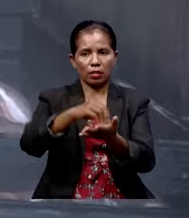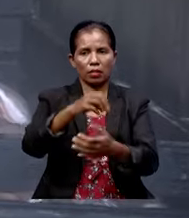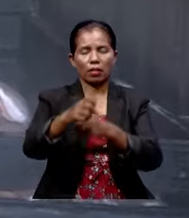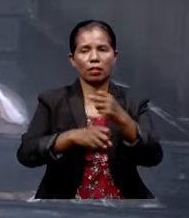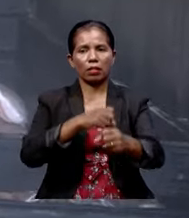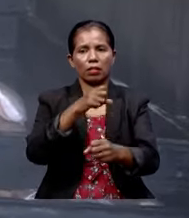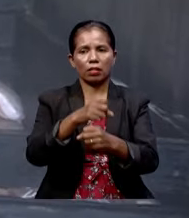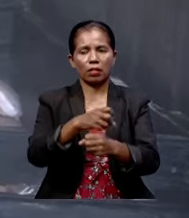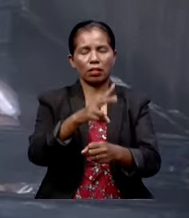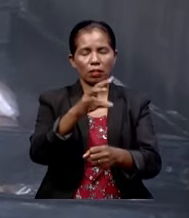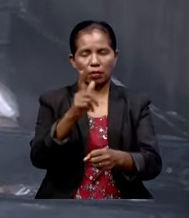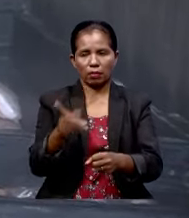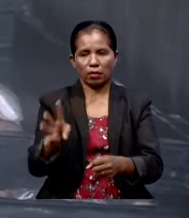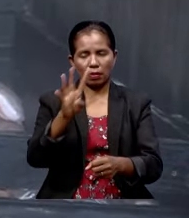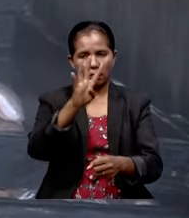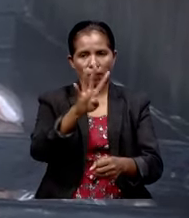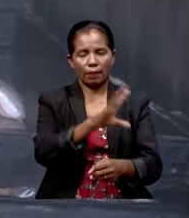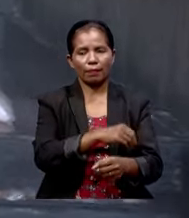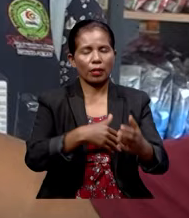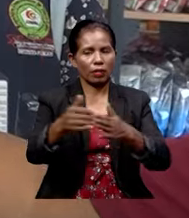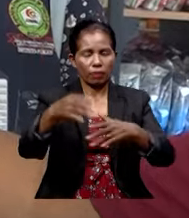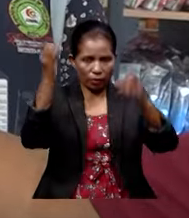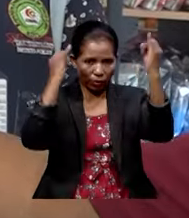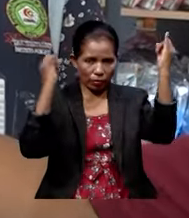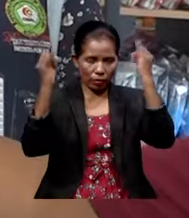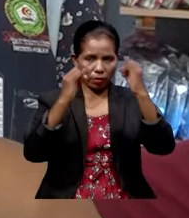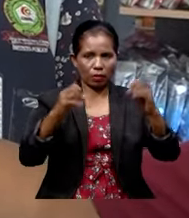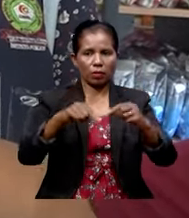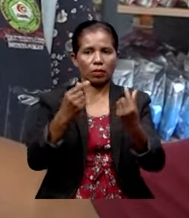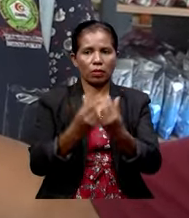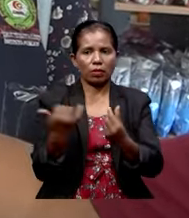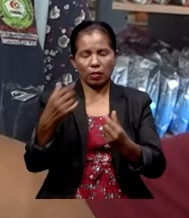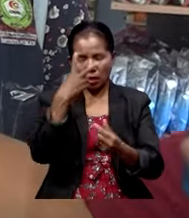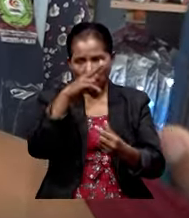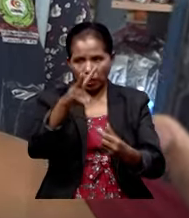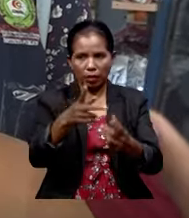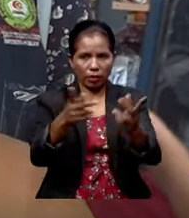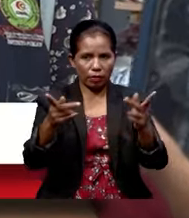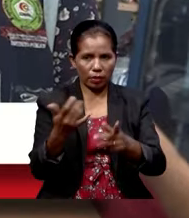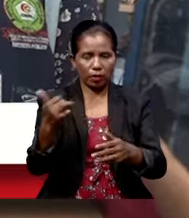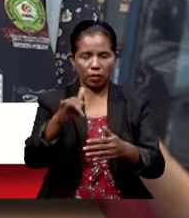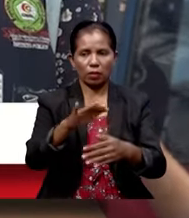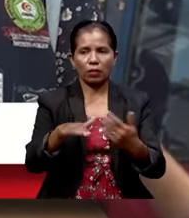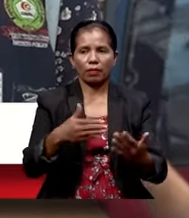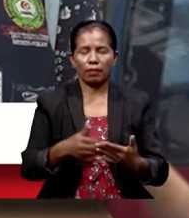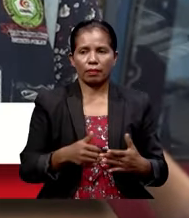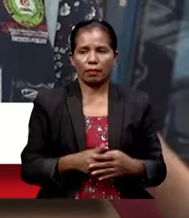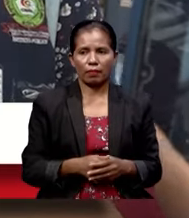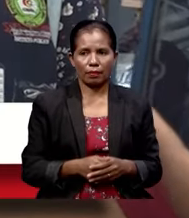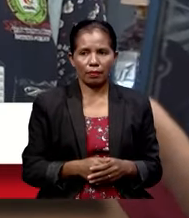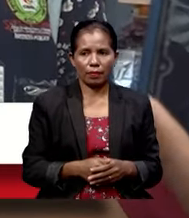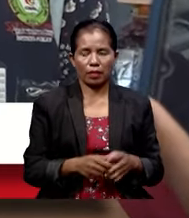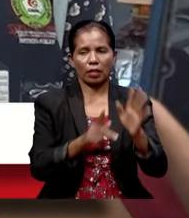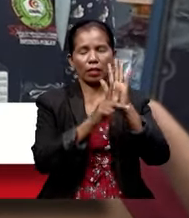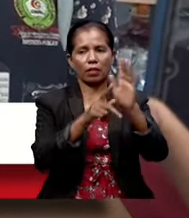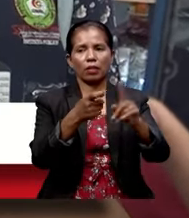rihun rua rua nulu resin ha conforme informação be maka equipa seratun retereno nomos queixa